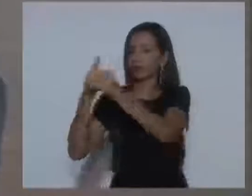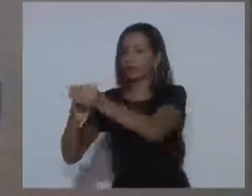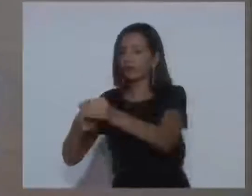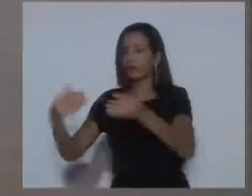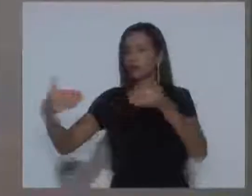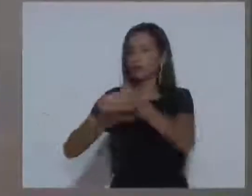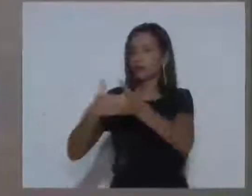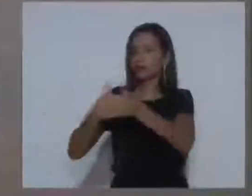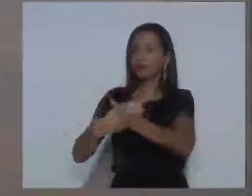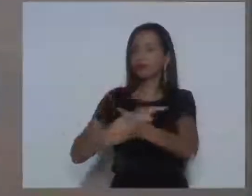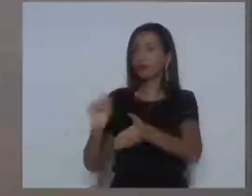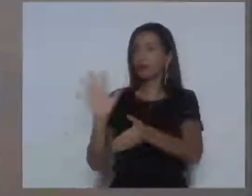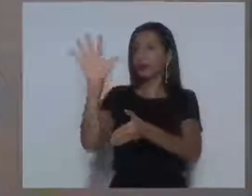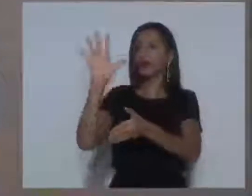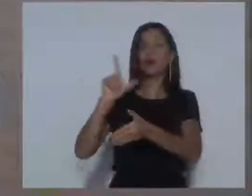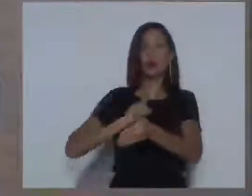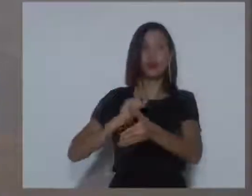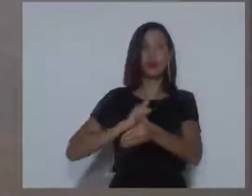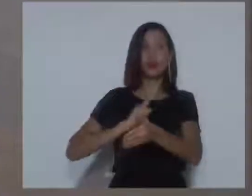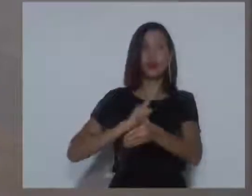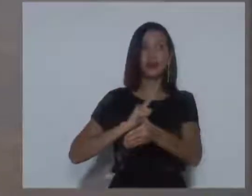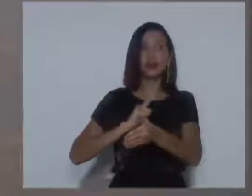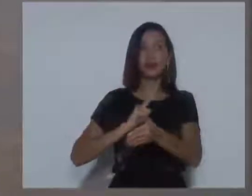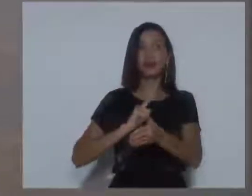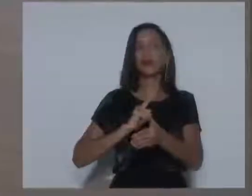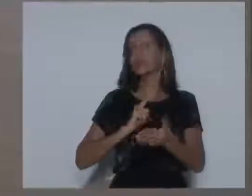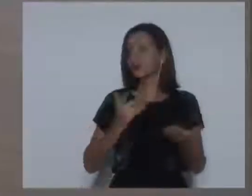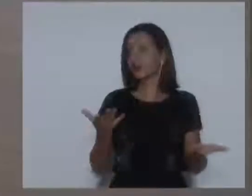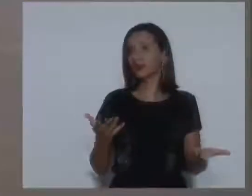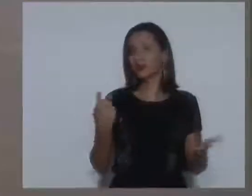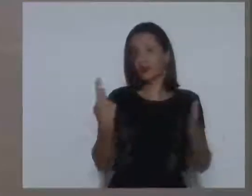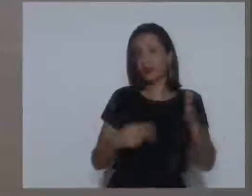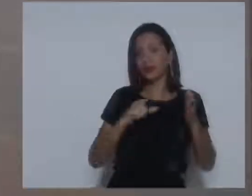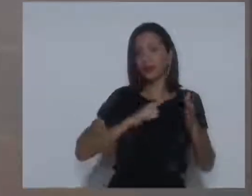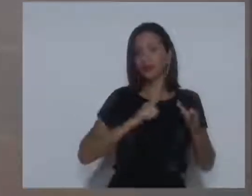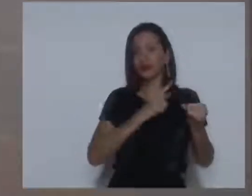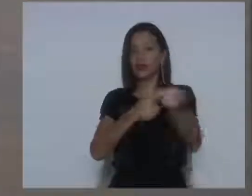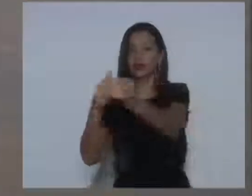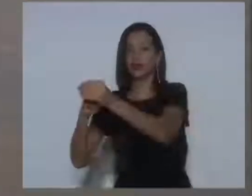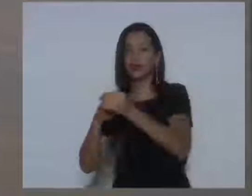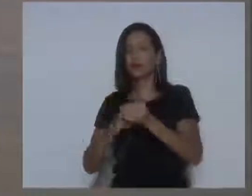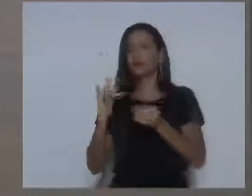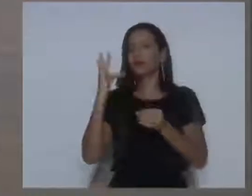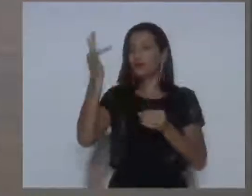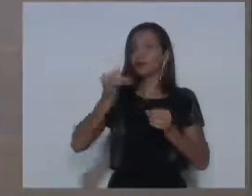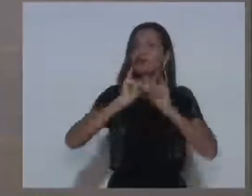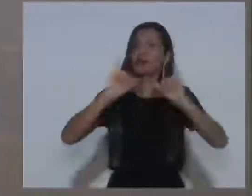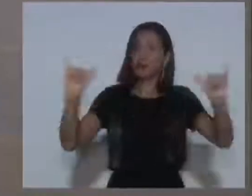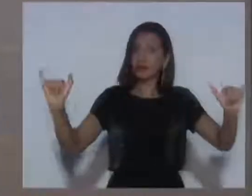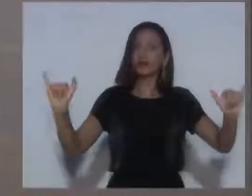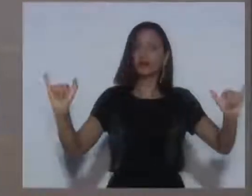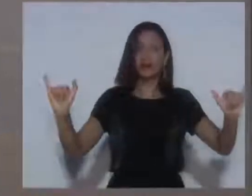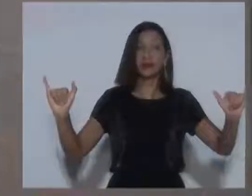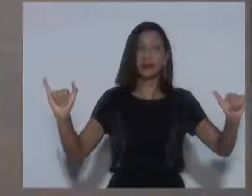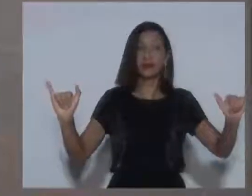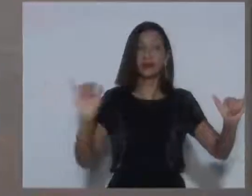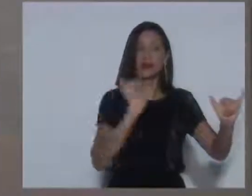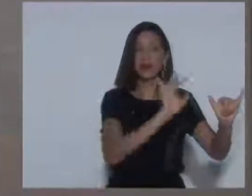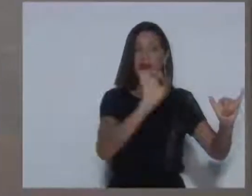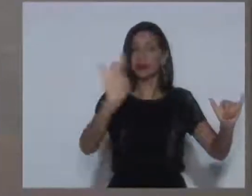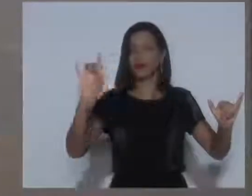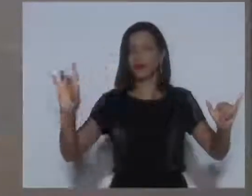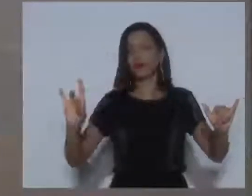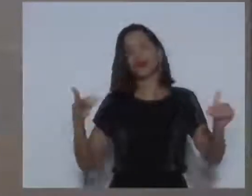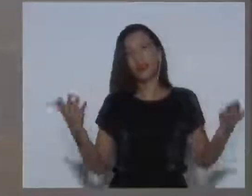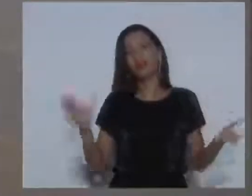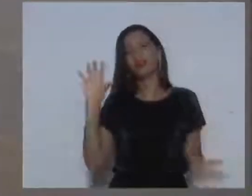um outro aumento absurdo, que é o dos municipais, que nas próximas semanas vai ser anunciado, que em geral é na festa da